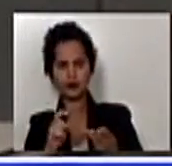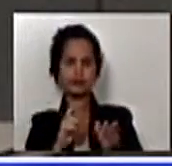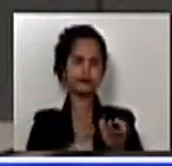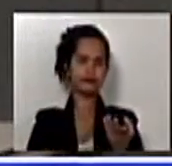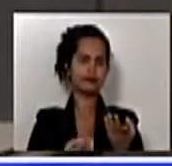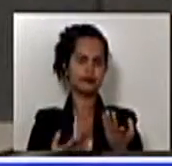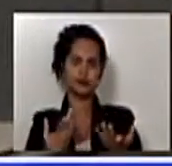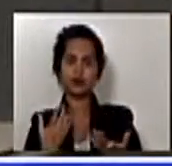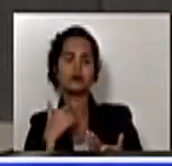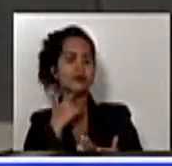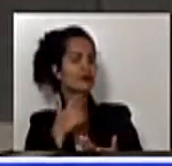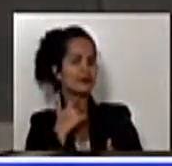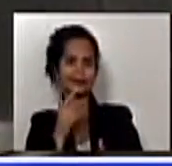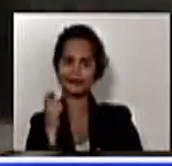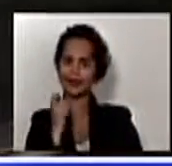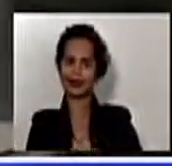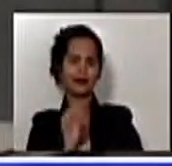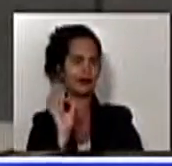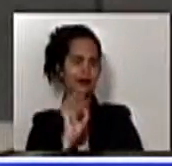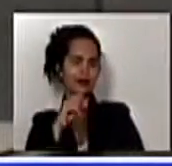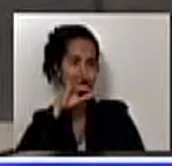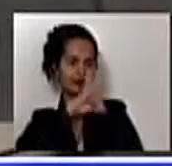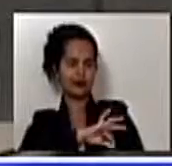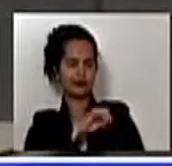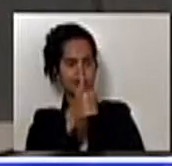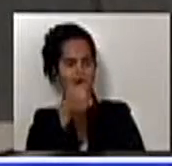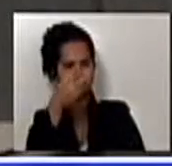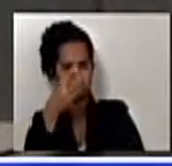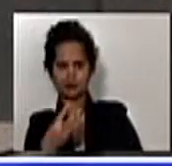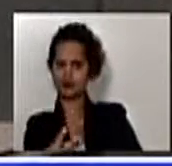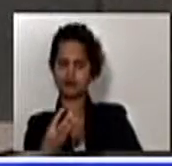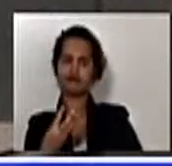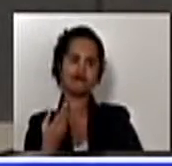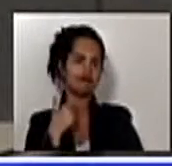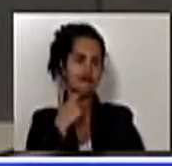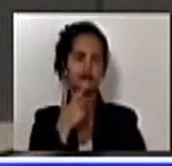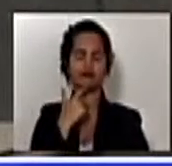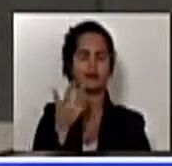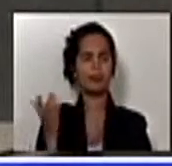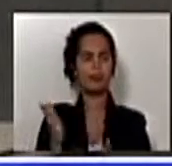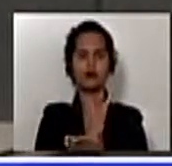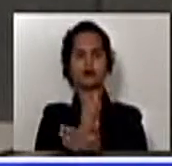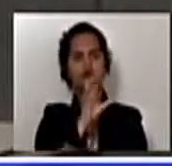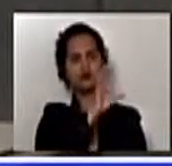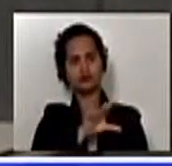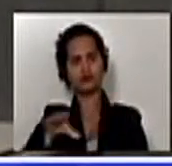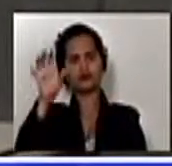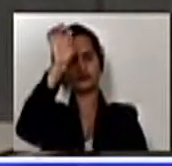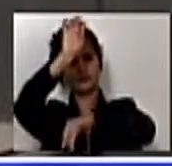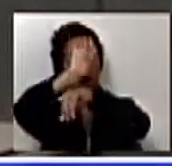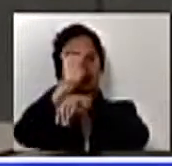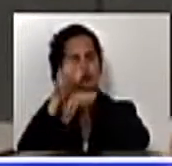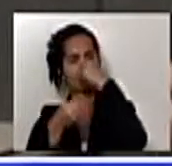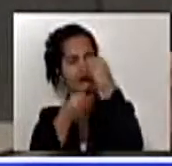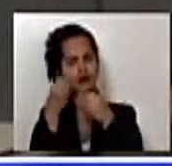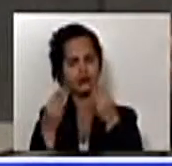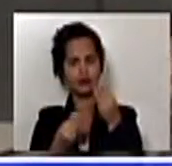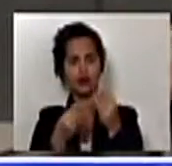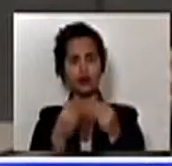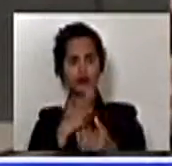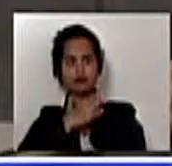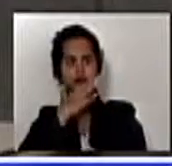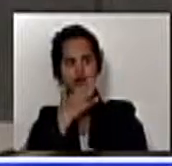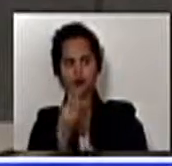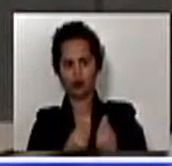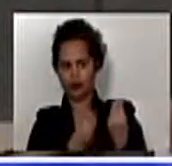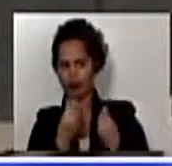aqui com o secretário Santoro, com o secretário Christian, que tem estados que estão buscando soluções aí, que assustadoras